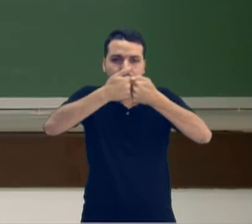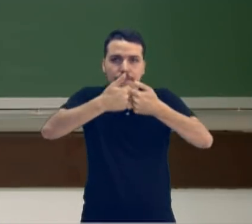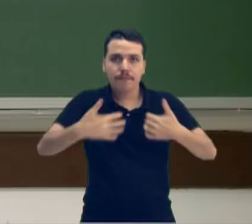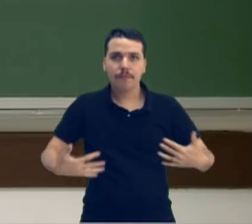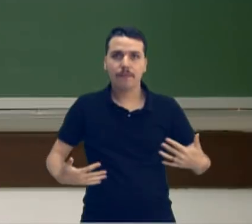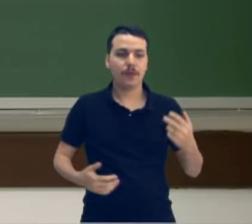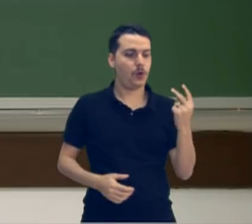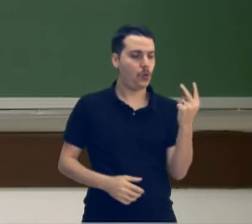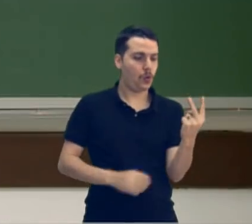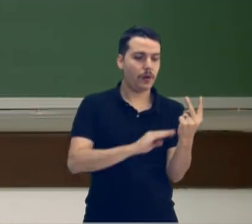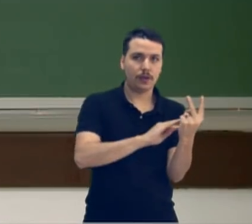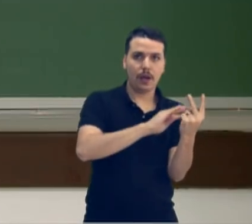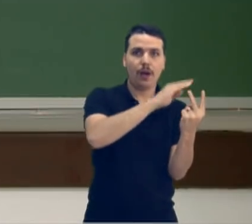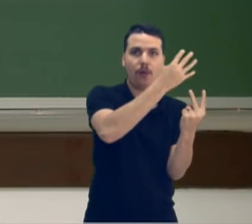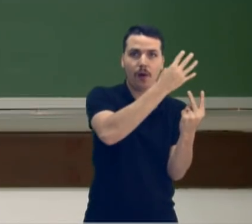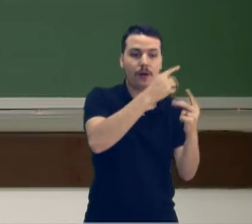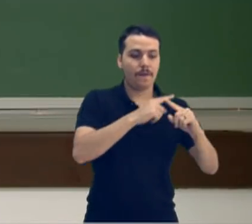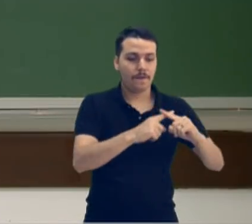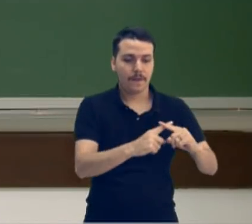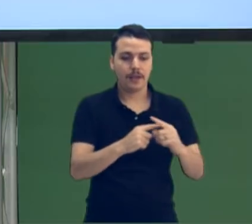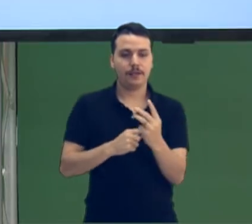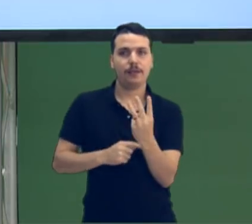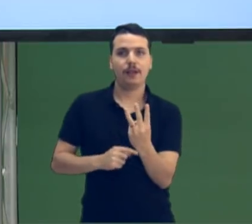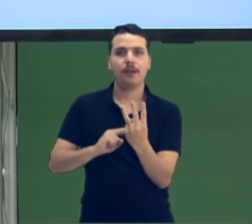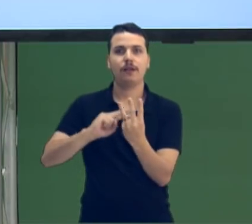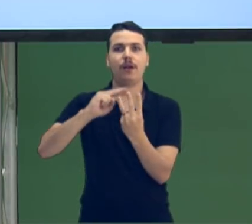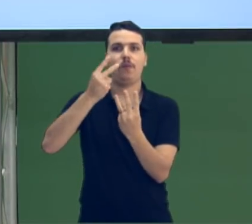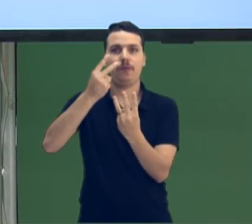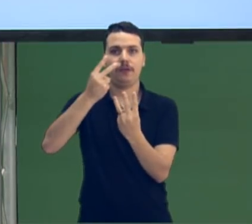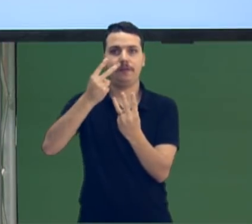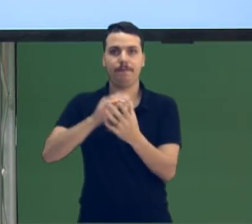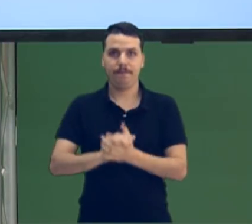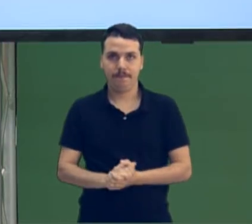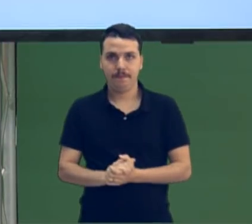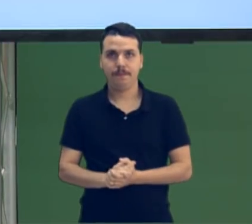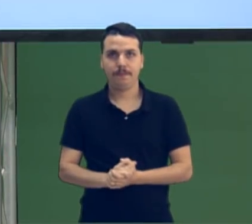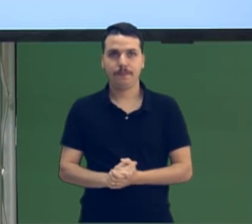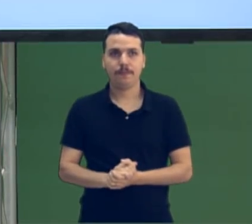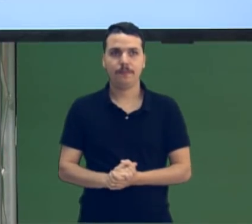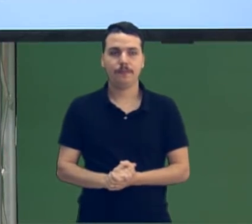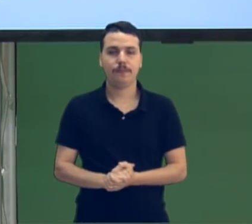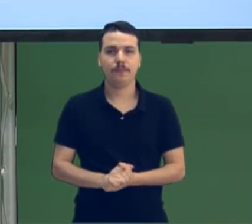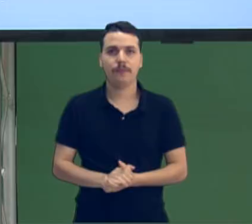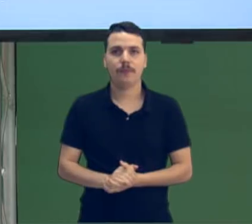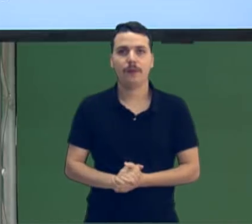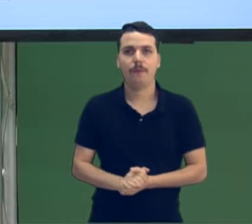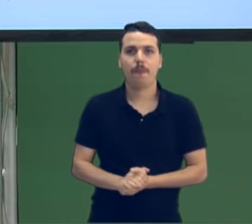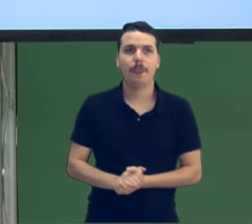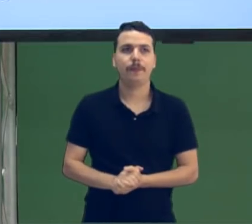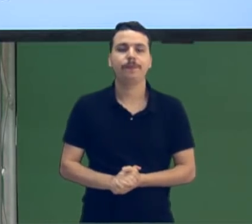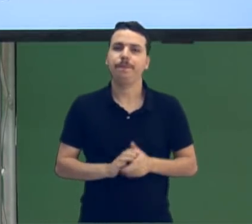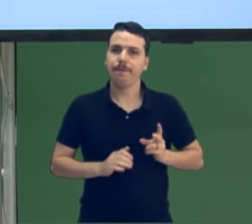à quarta vezes 3 ao quadrado. Tudo bem? Muito bem. Vamos continuar aqui, então.